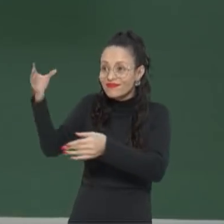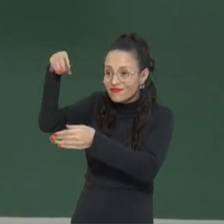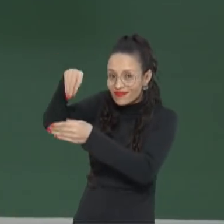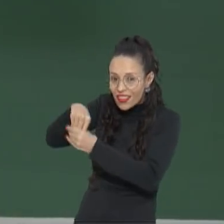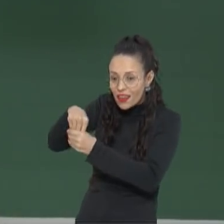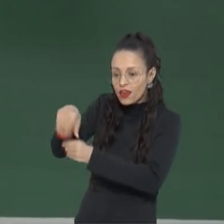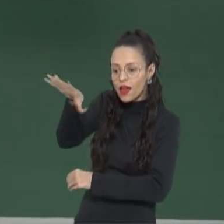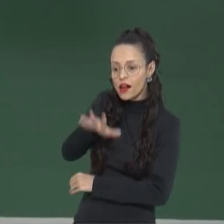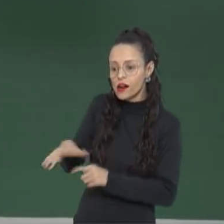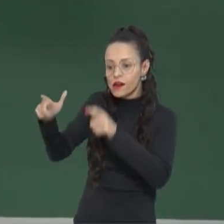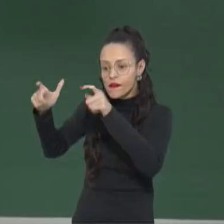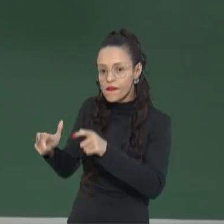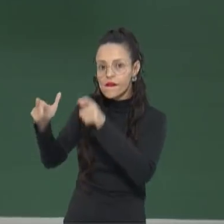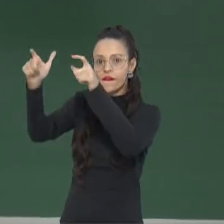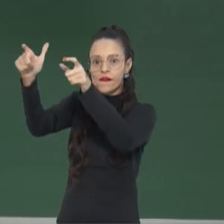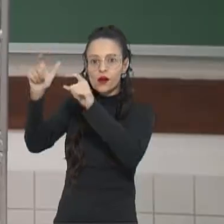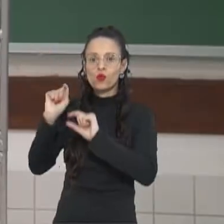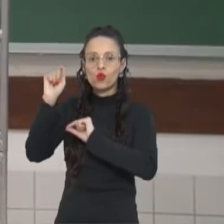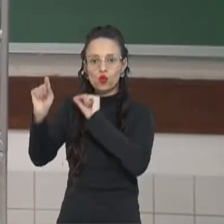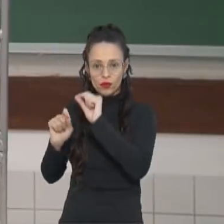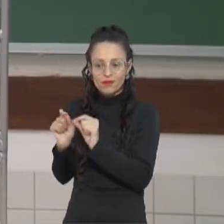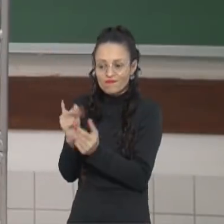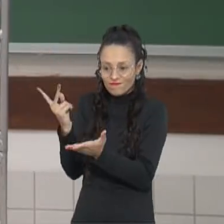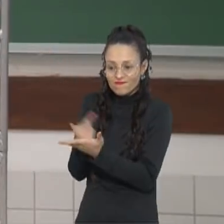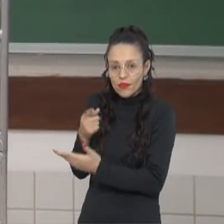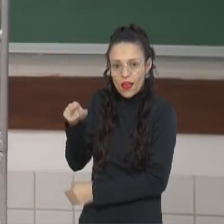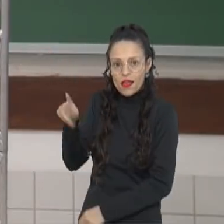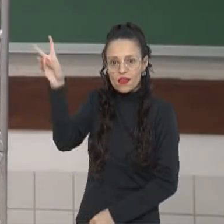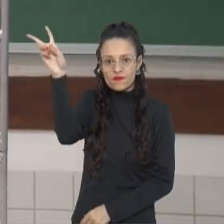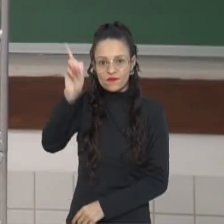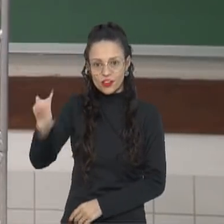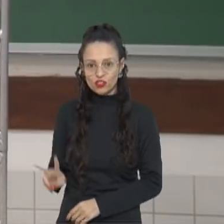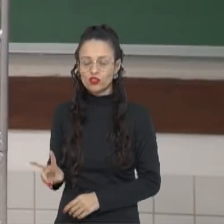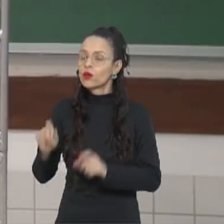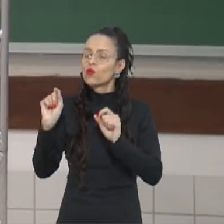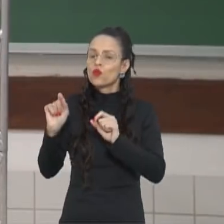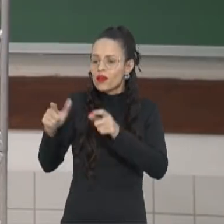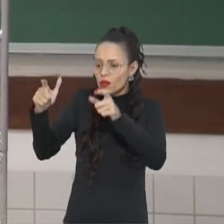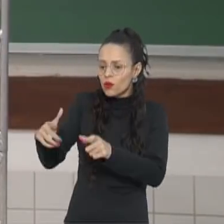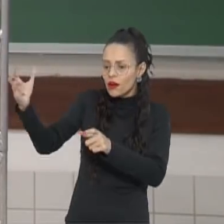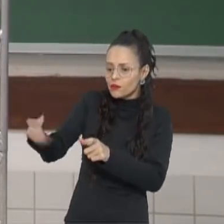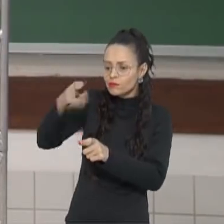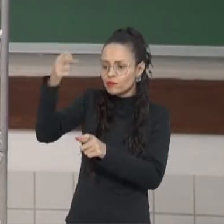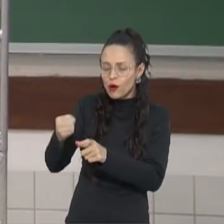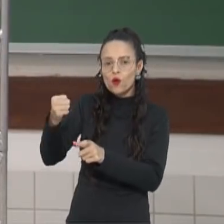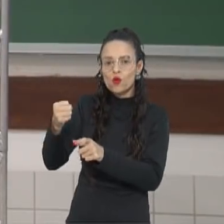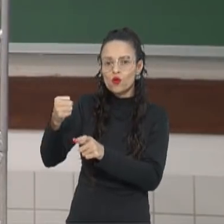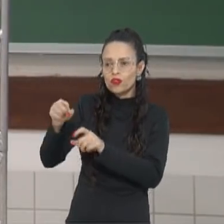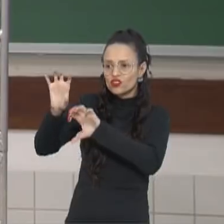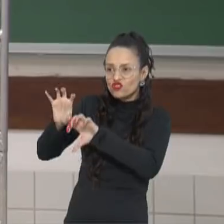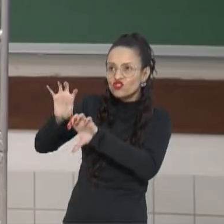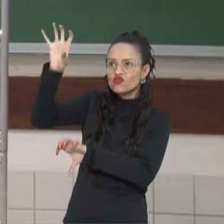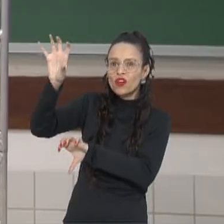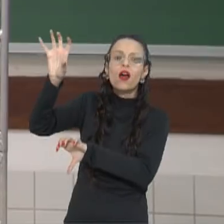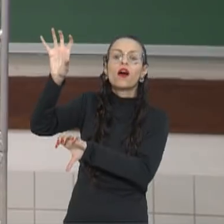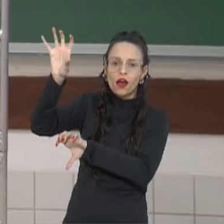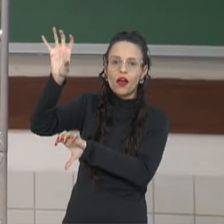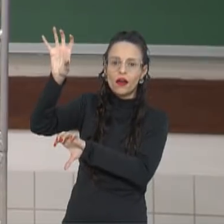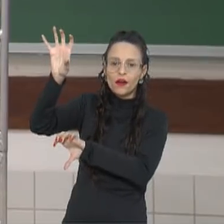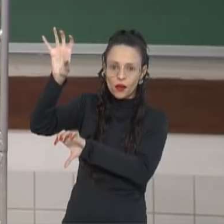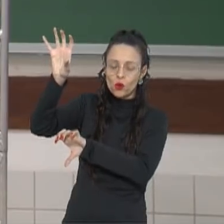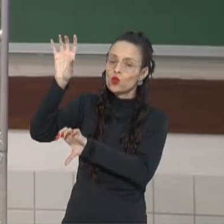interna estava óbvia para acontecer no Vietnã. Uma colônia que era um único território, dividido em 2 agora,